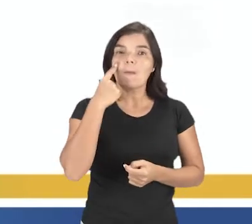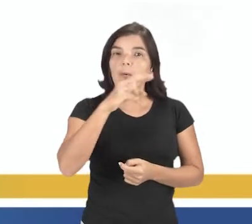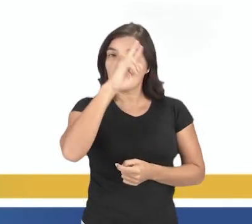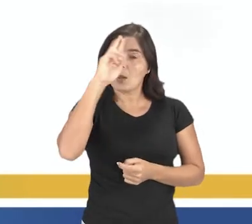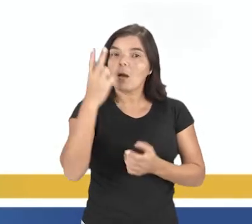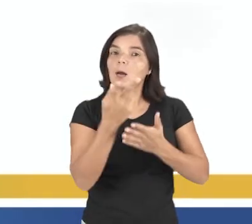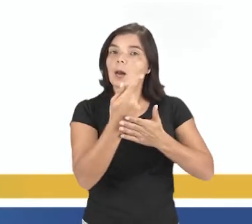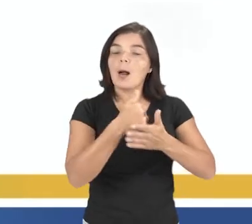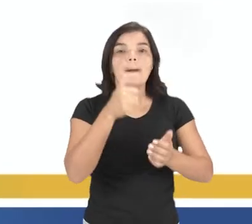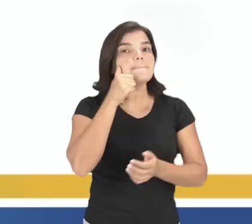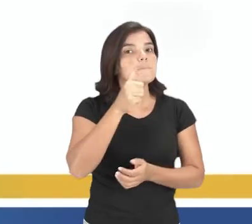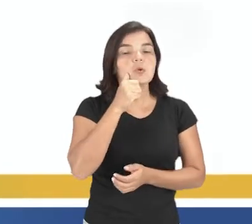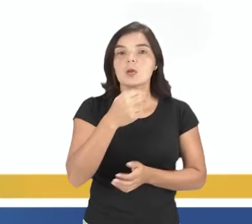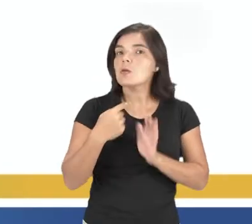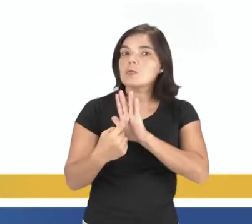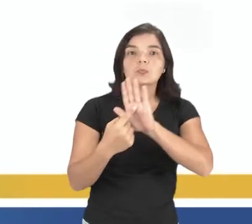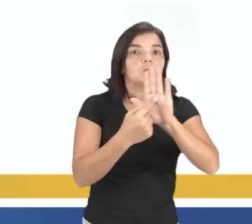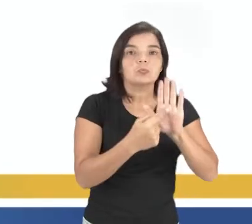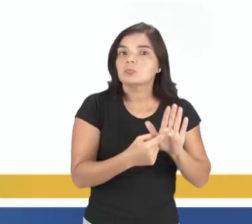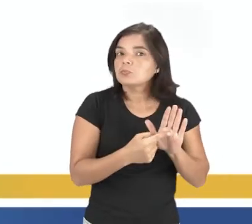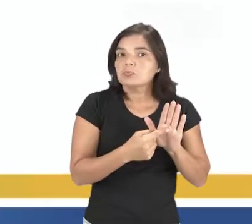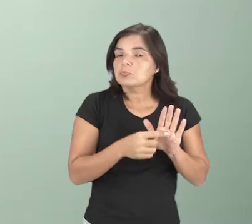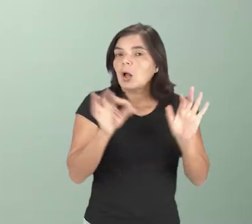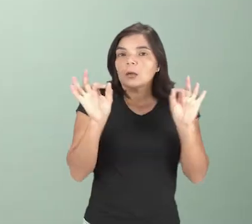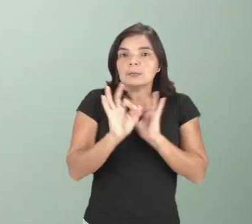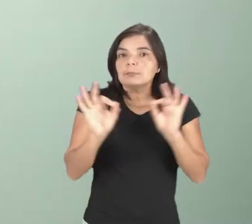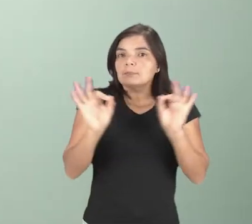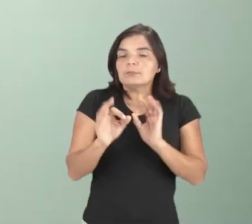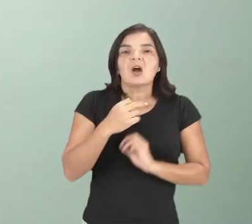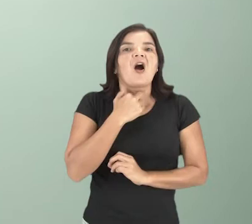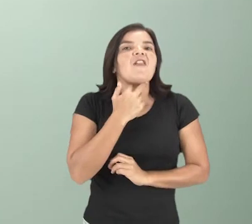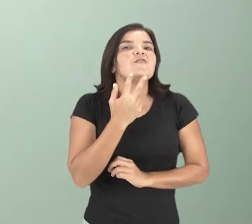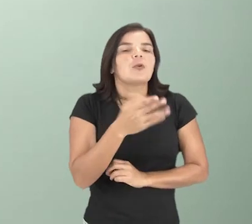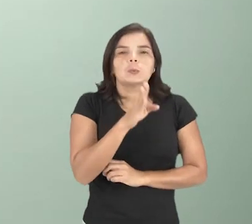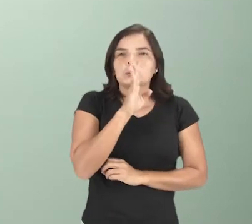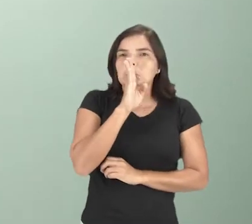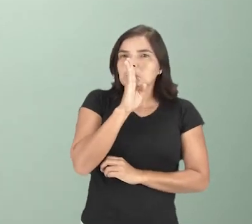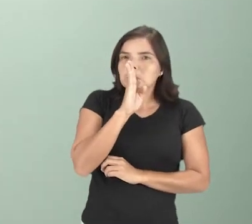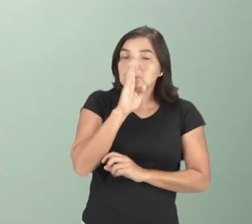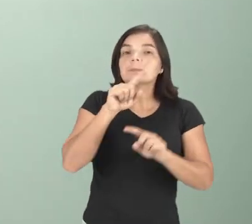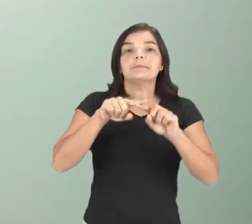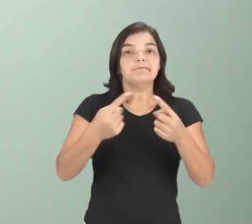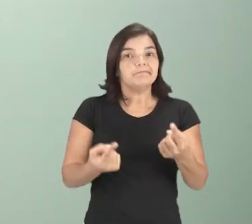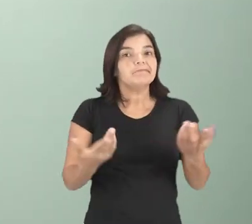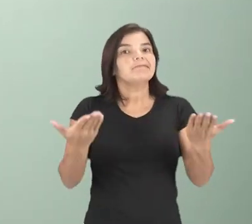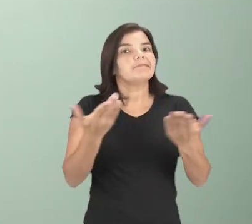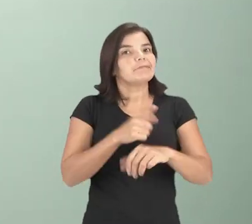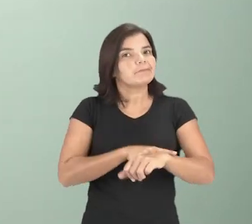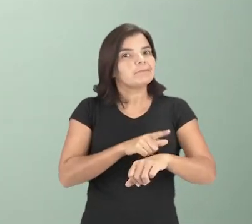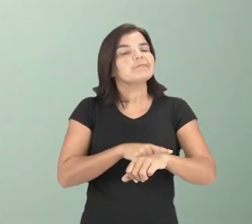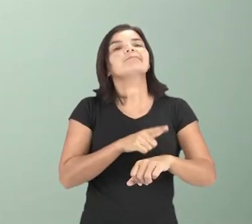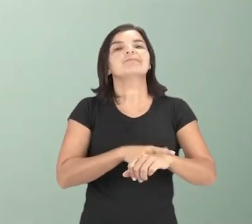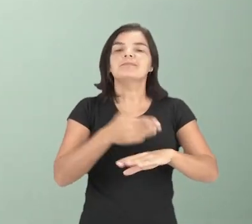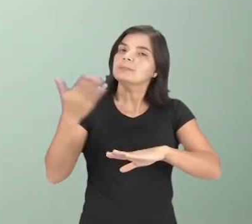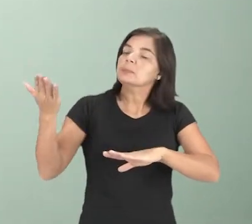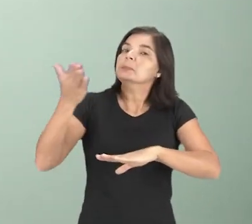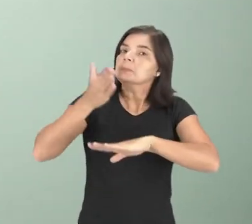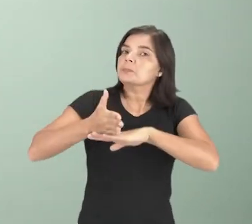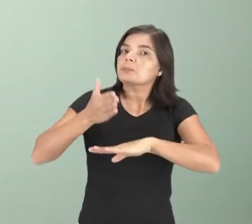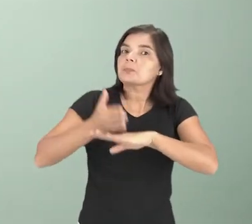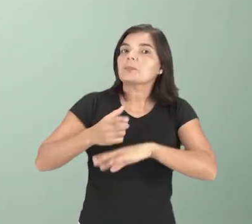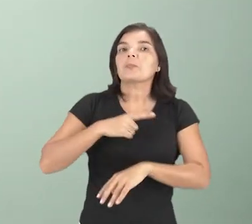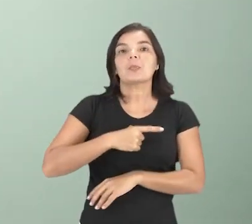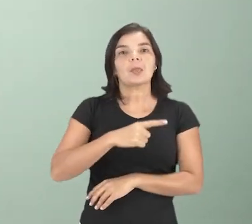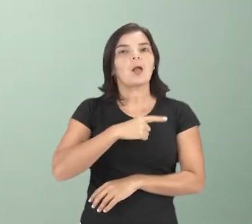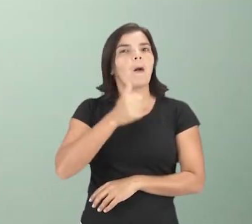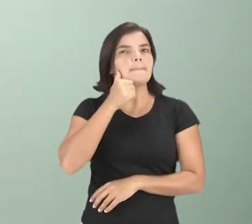história da arte, a mulher ela não aparecia, né, nesse cenário, né? A voz era muito silenciada. E nesse momento, na contemporaneidade, você